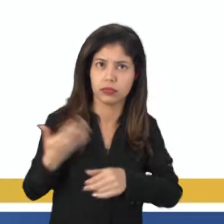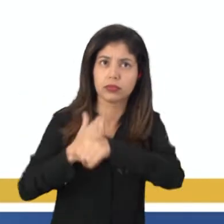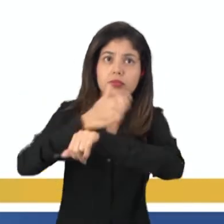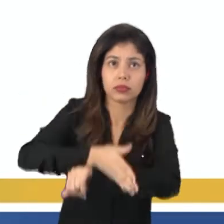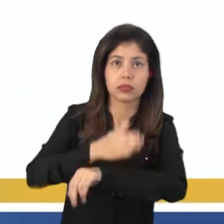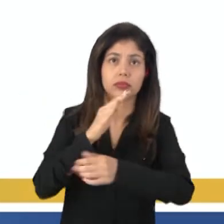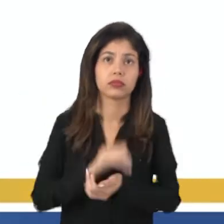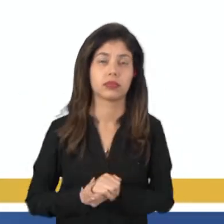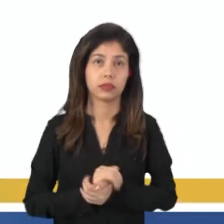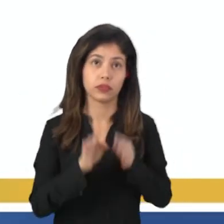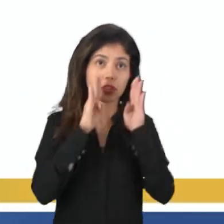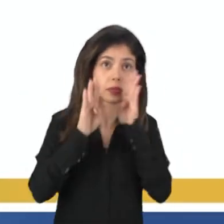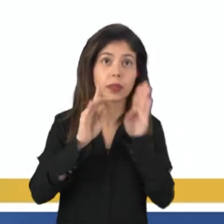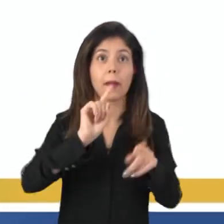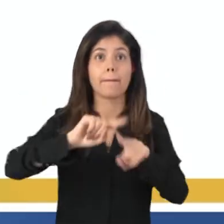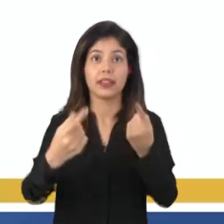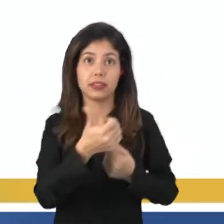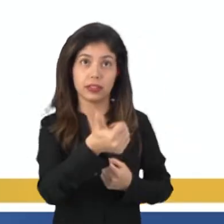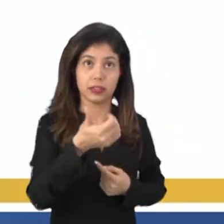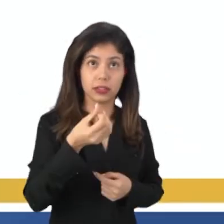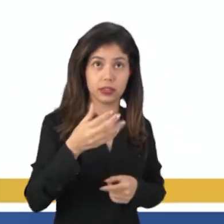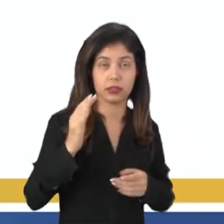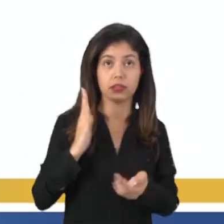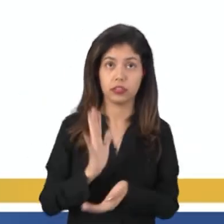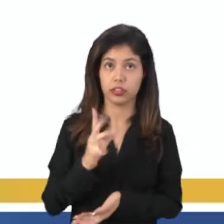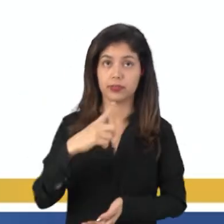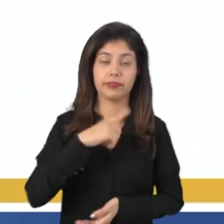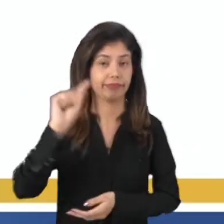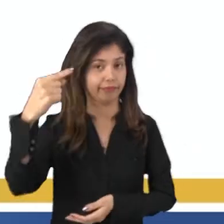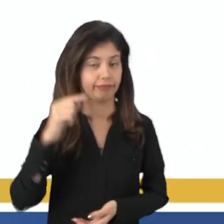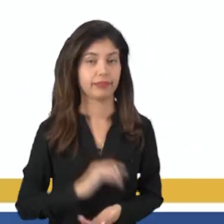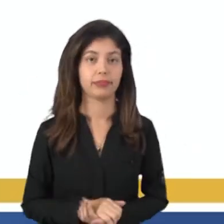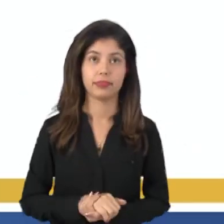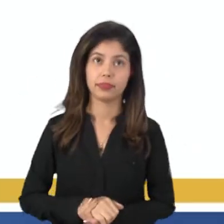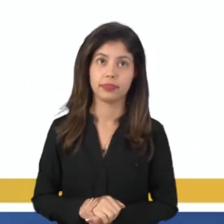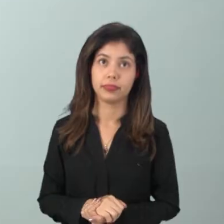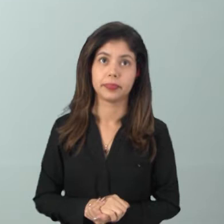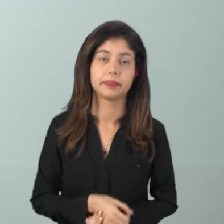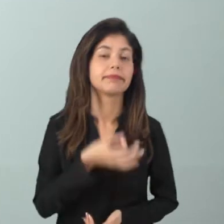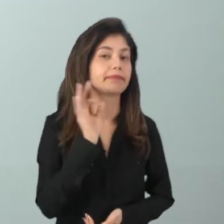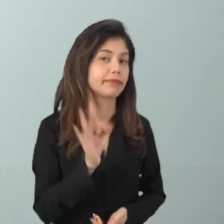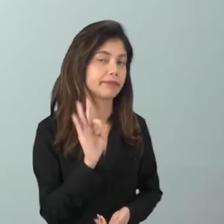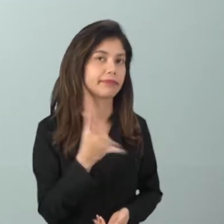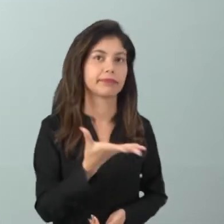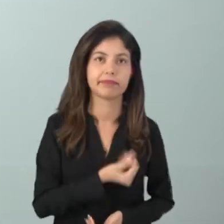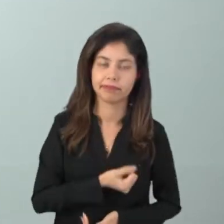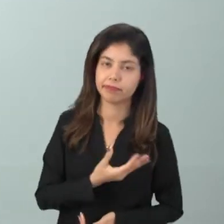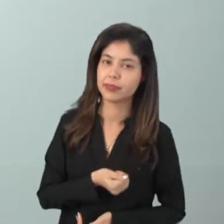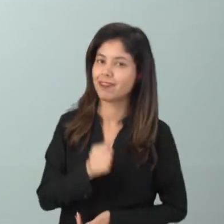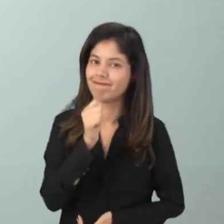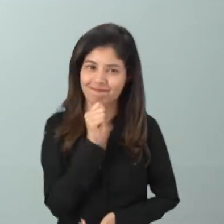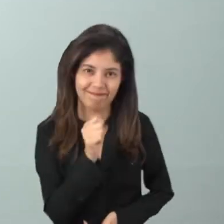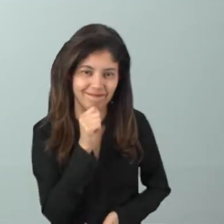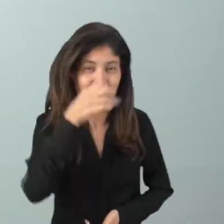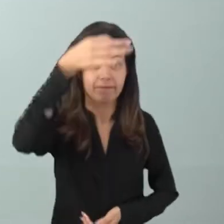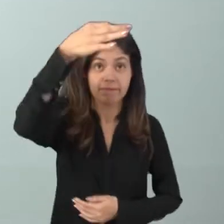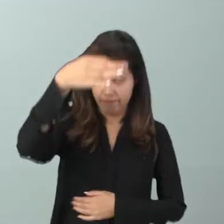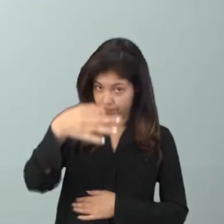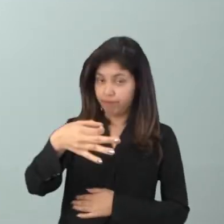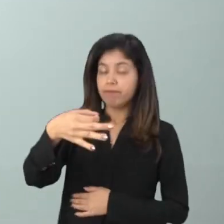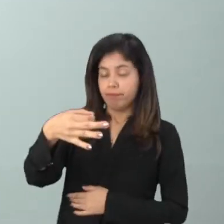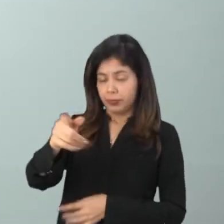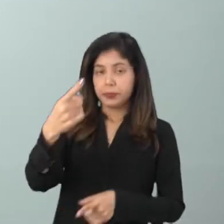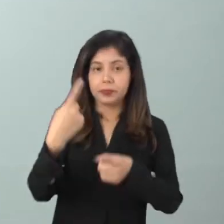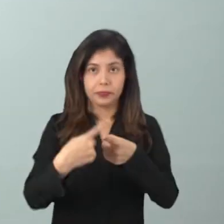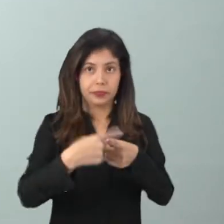no Facebook, mas 16% delas já estão lá. E com certeza esse número ainda não é o correto,